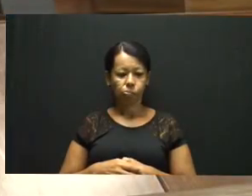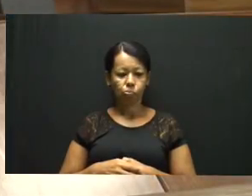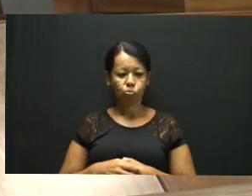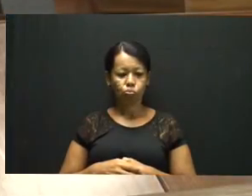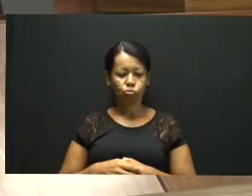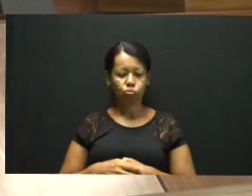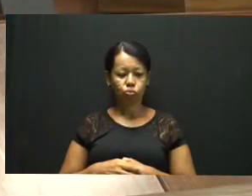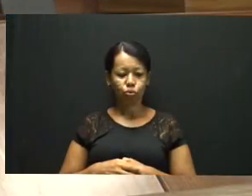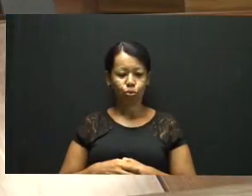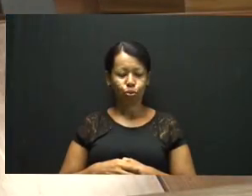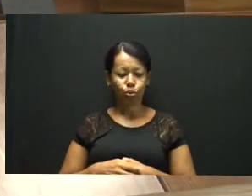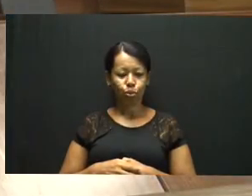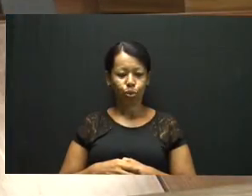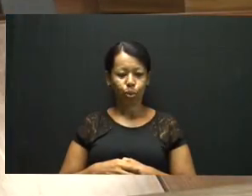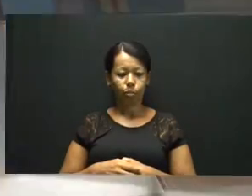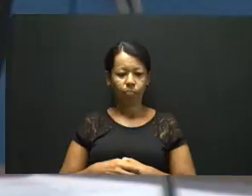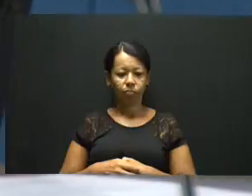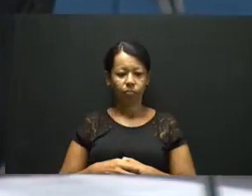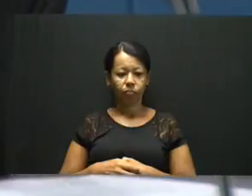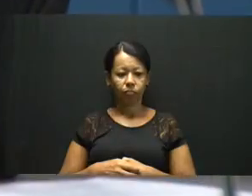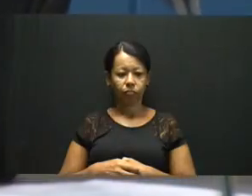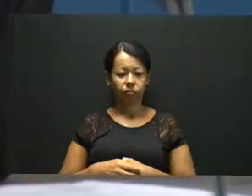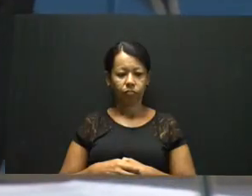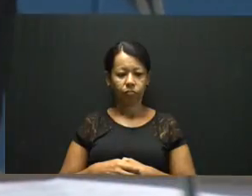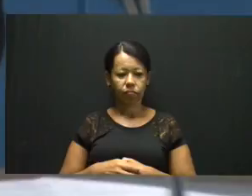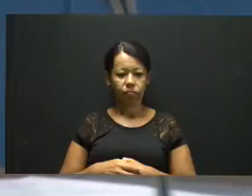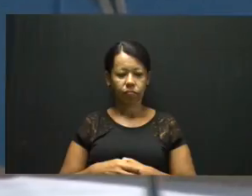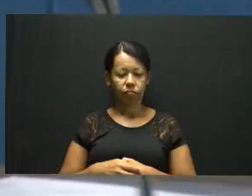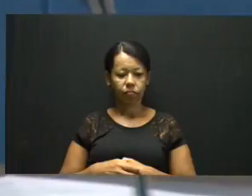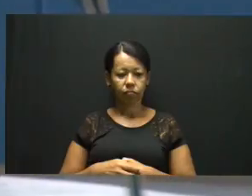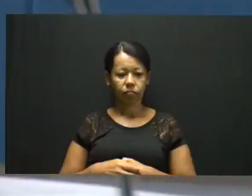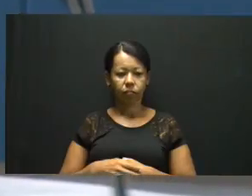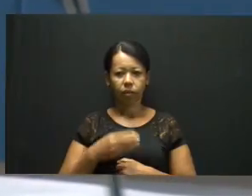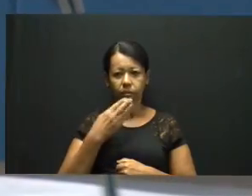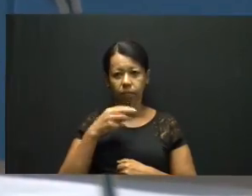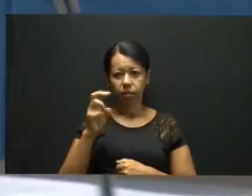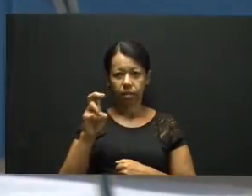ordem, vereador Rafael Tupa. Consulte o plenário para que seja interrompido por 5 minutos a sessão.